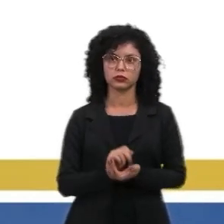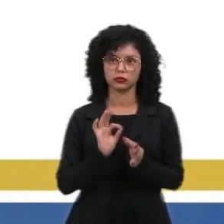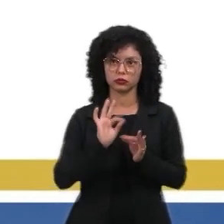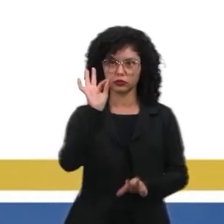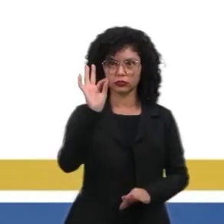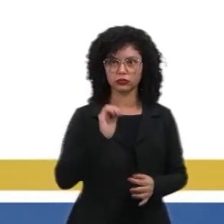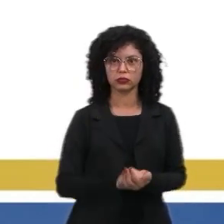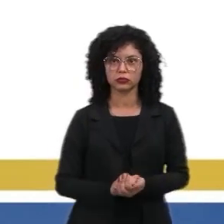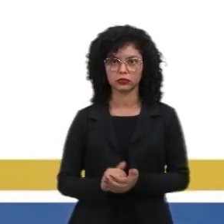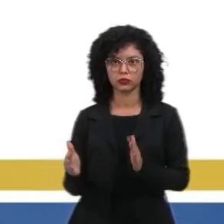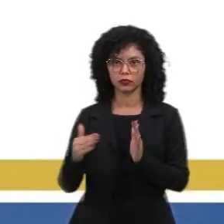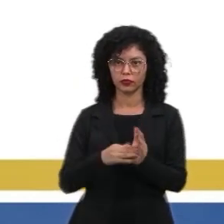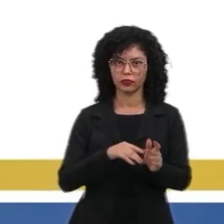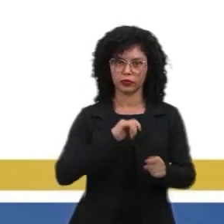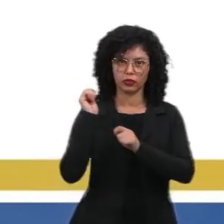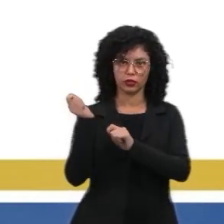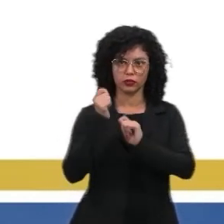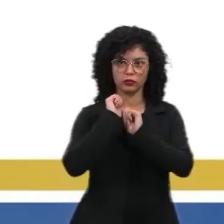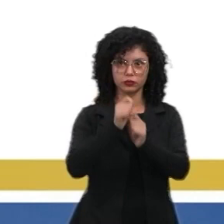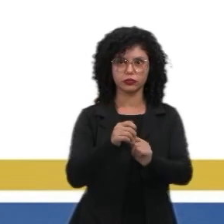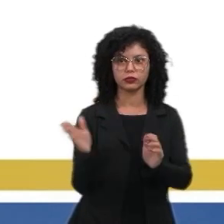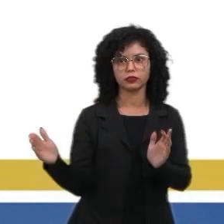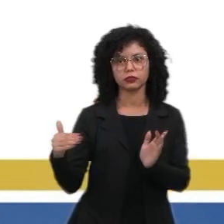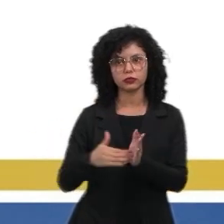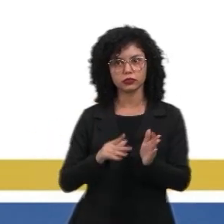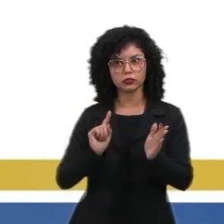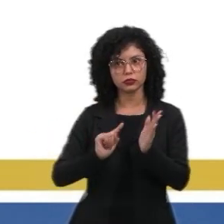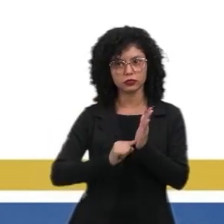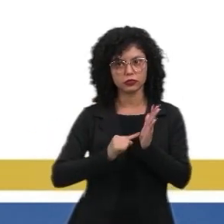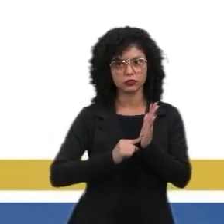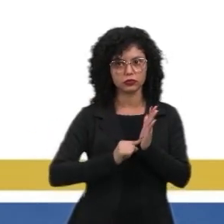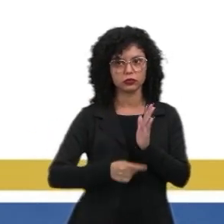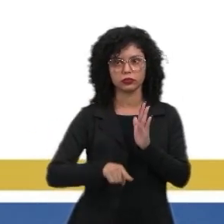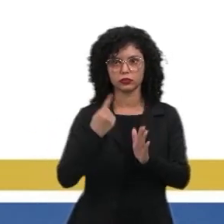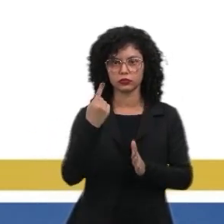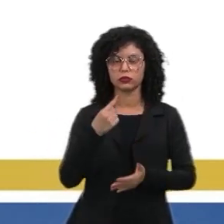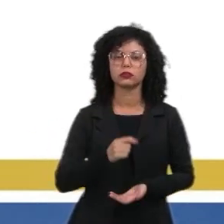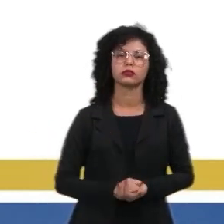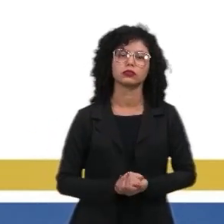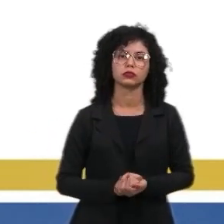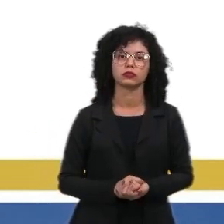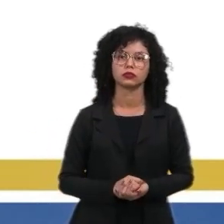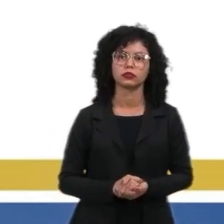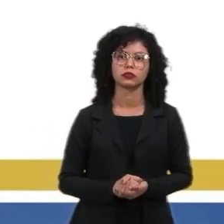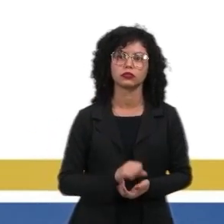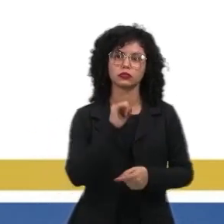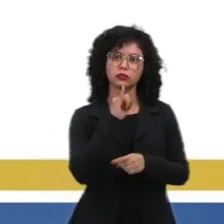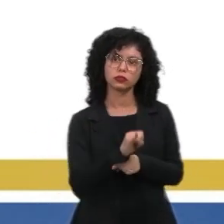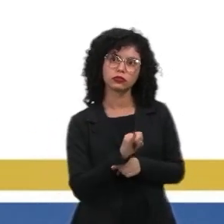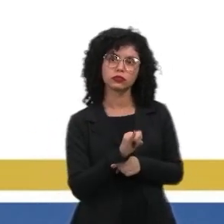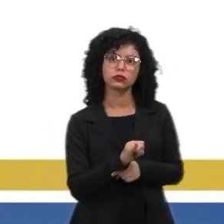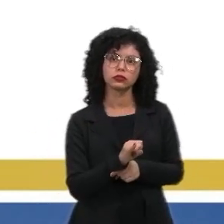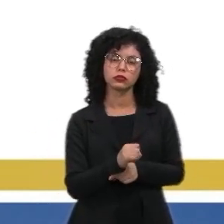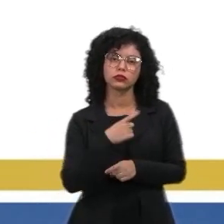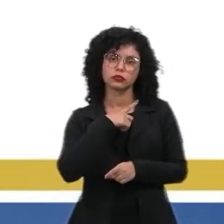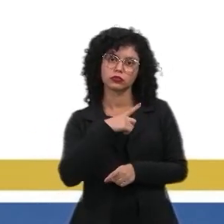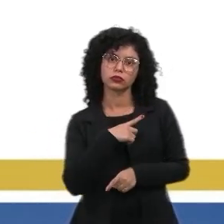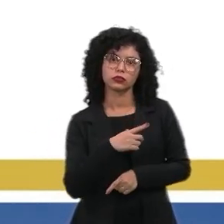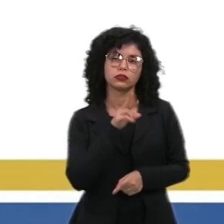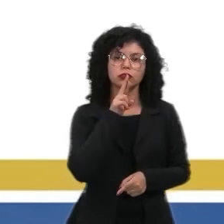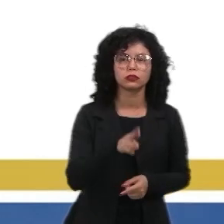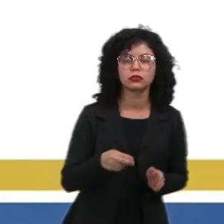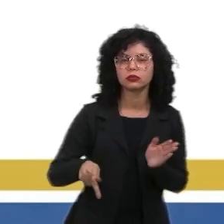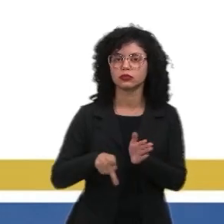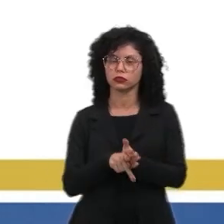oficiais, desde a zona de lançamento até o primeiro ponto onde o dardo tocou no chão. Então, se o recorde mundial do lançamento